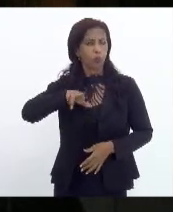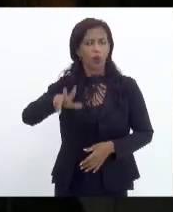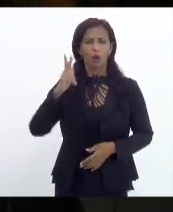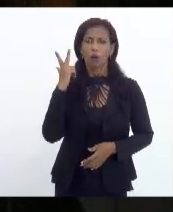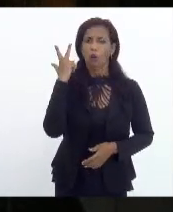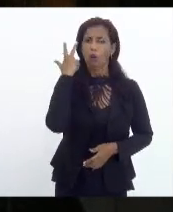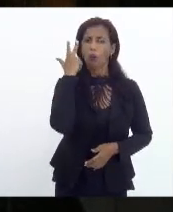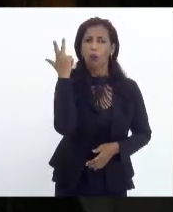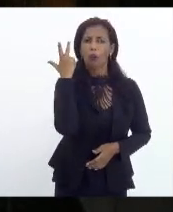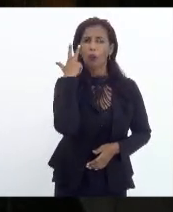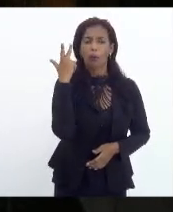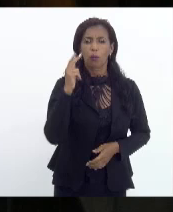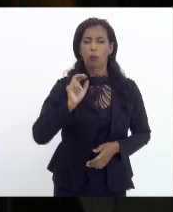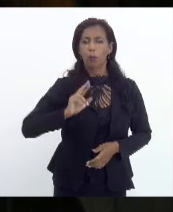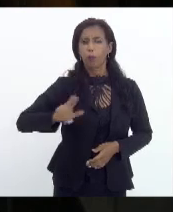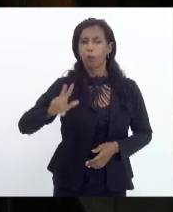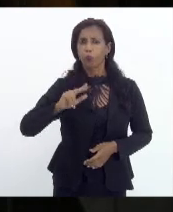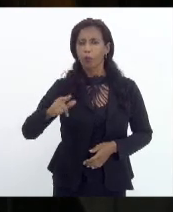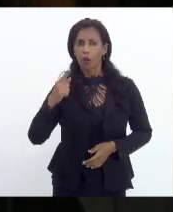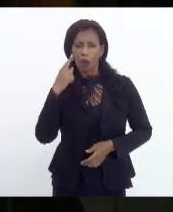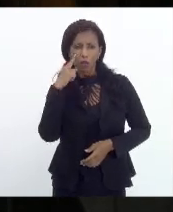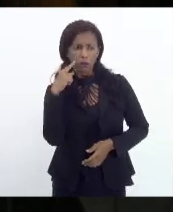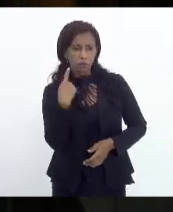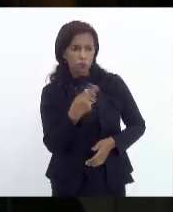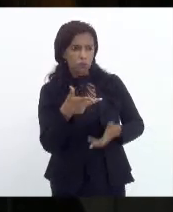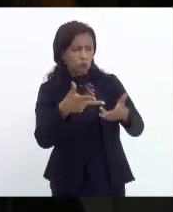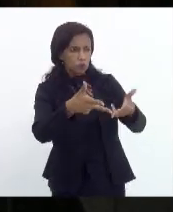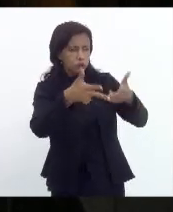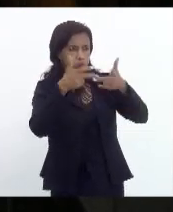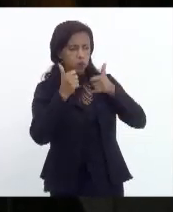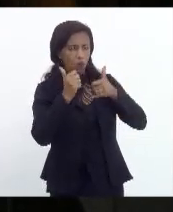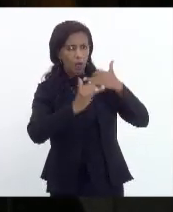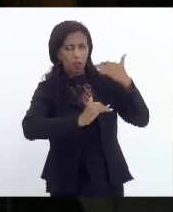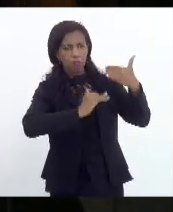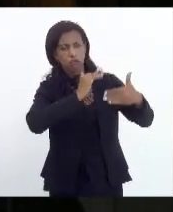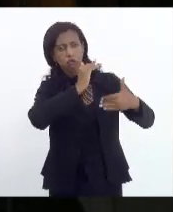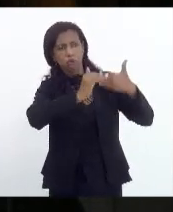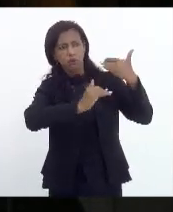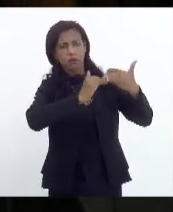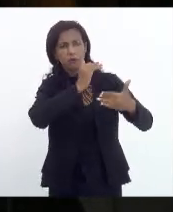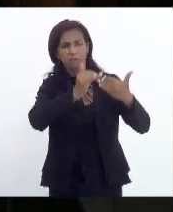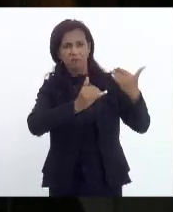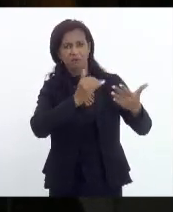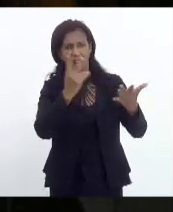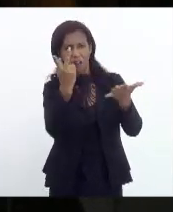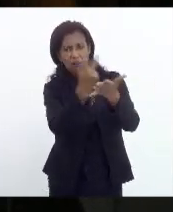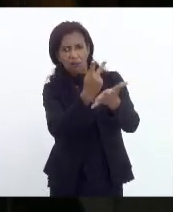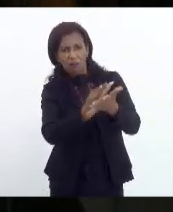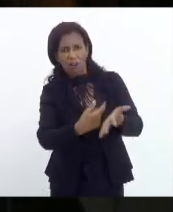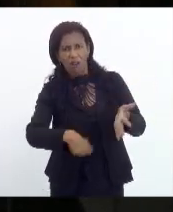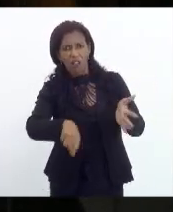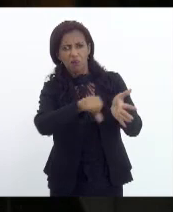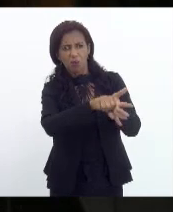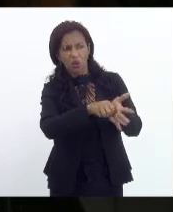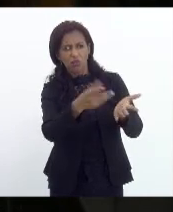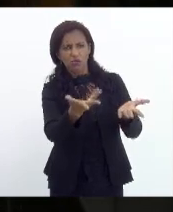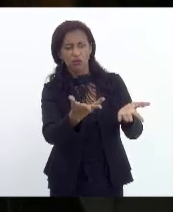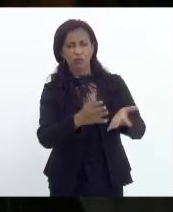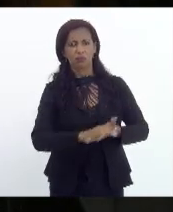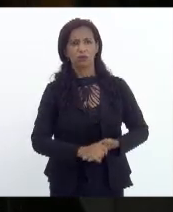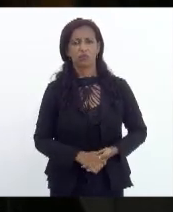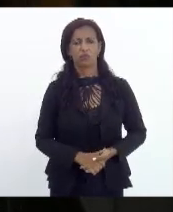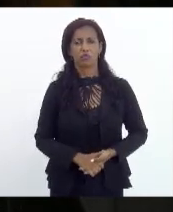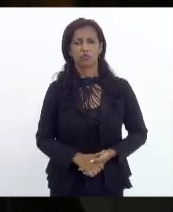comum se constatar esses procedimentos não é fácil dos criminosos